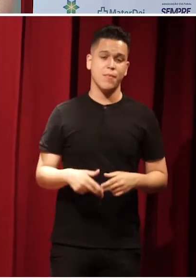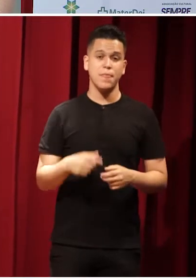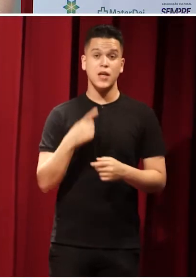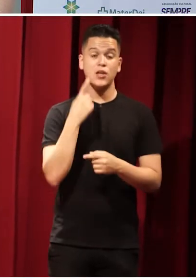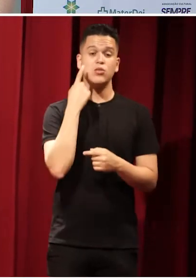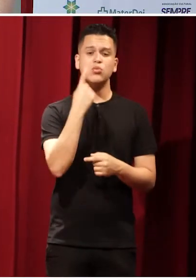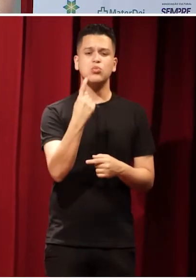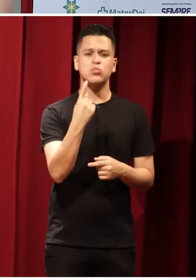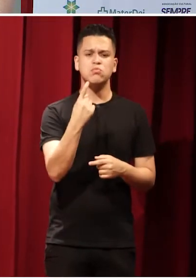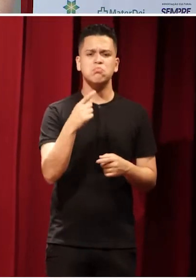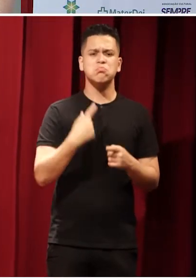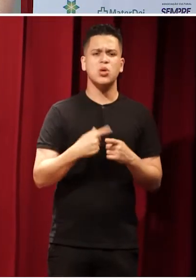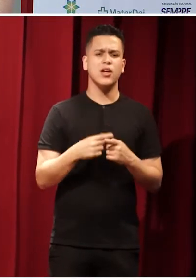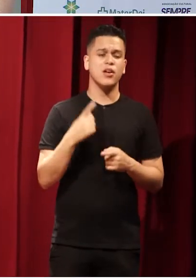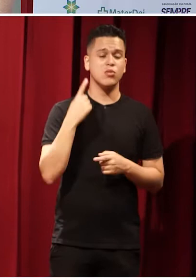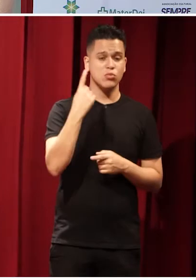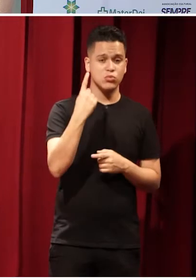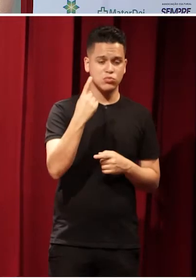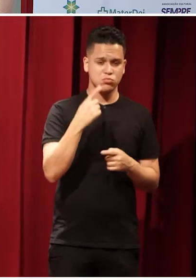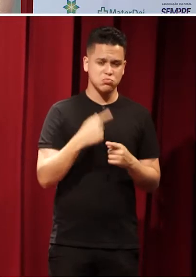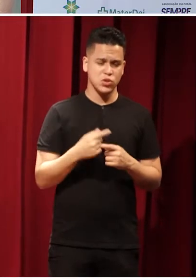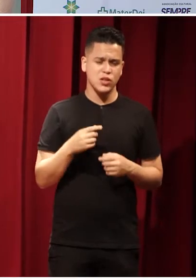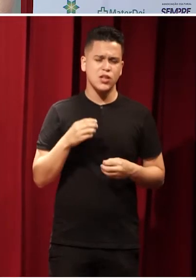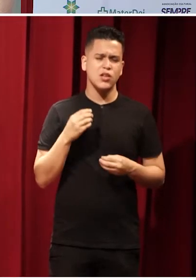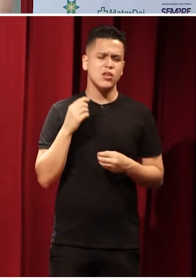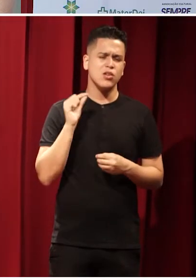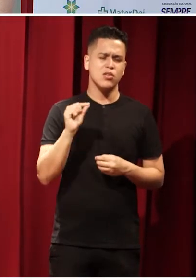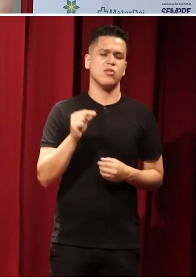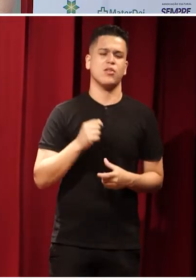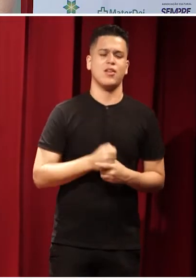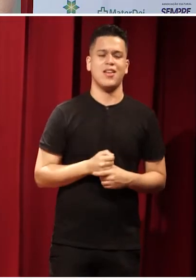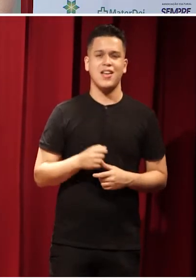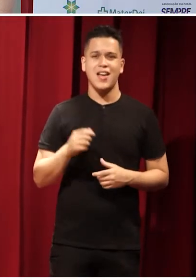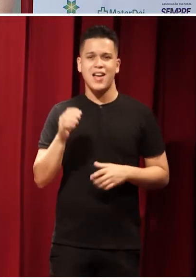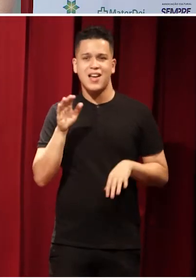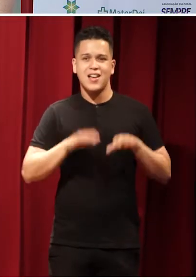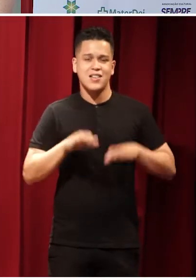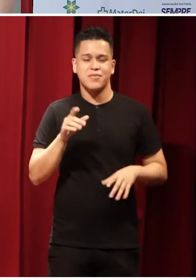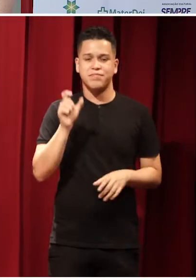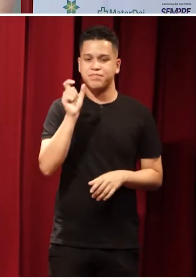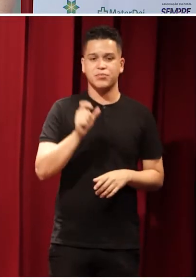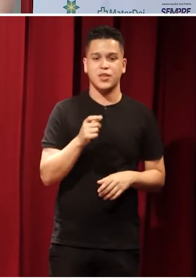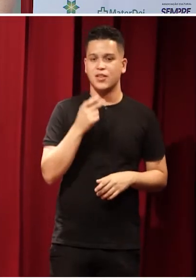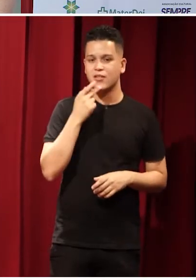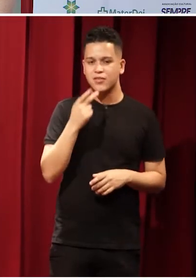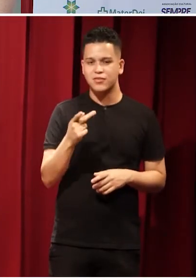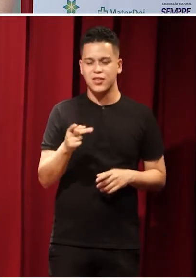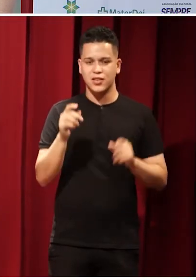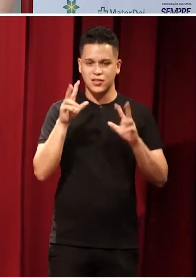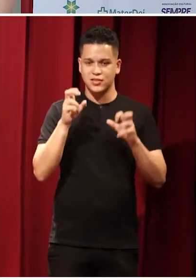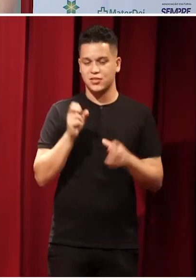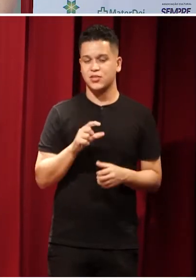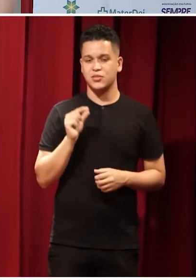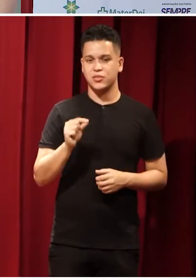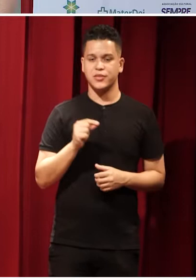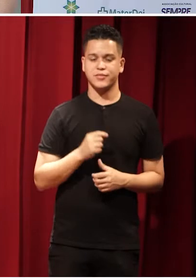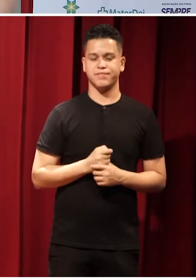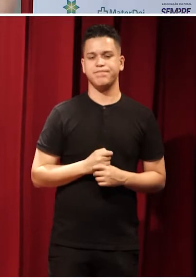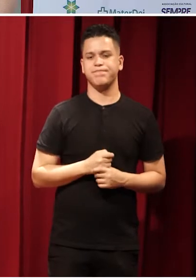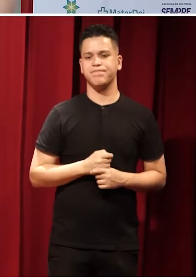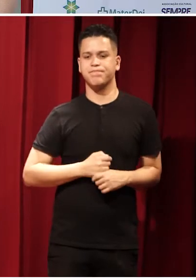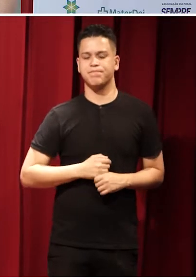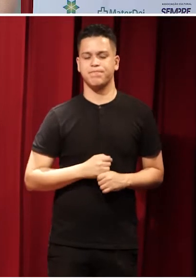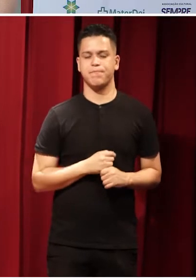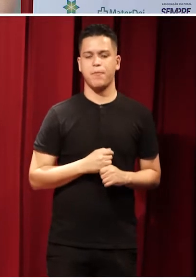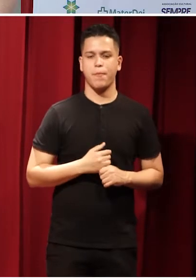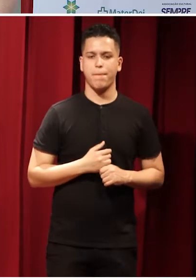importante, mas é o que me veio agora ao espírito e que, como é uma coisa em geral da qual as pessoas não falam, podíamos começar por aí. Um dos